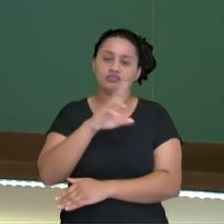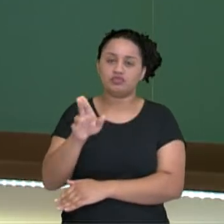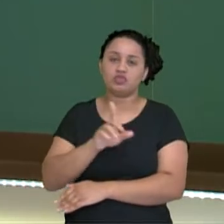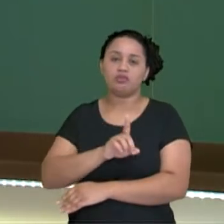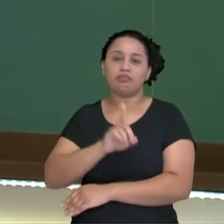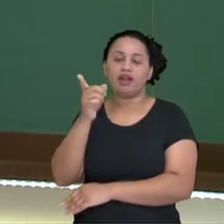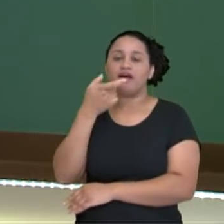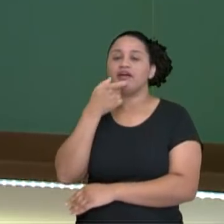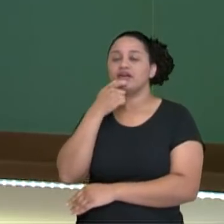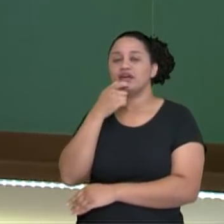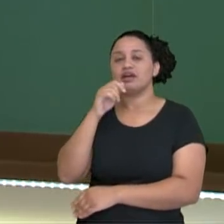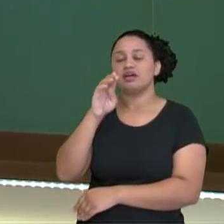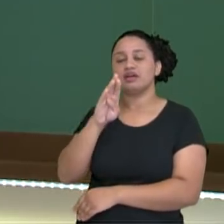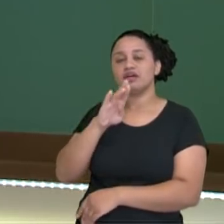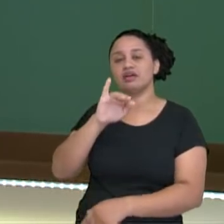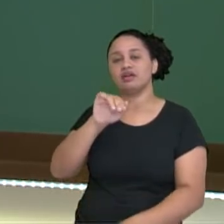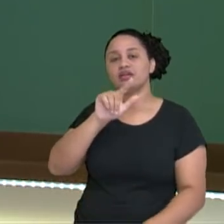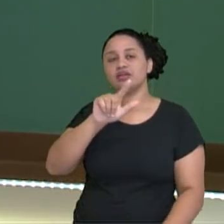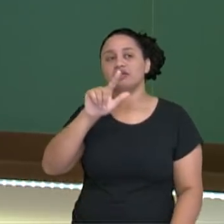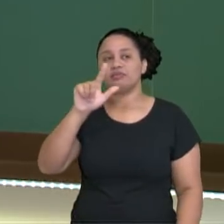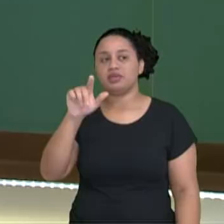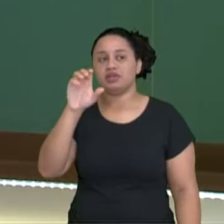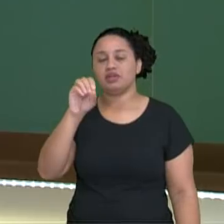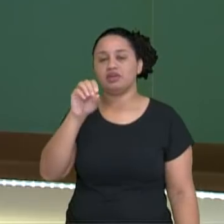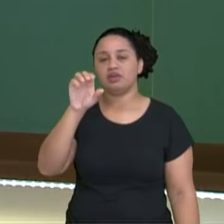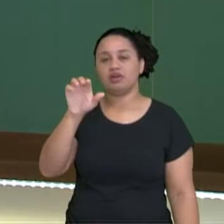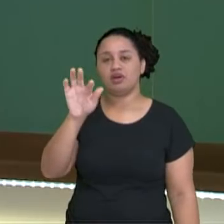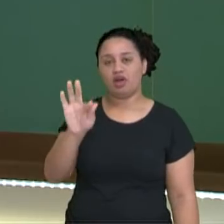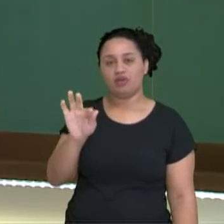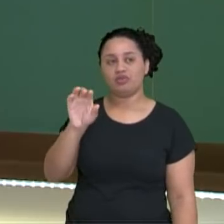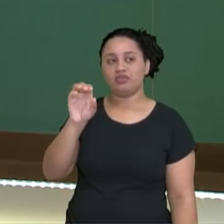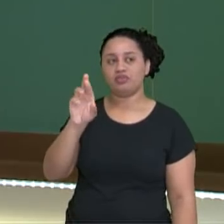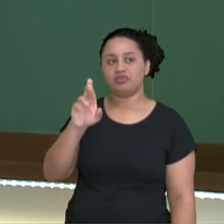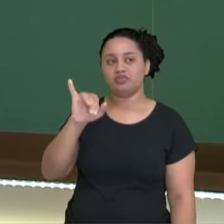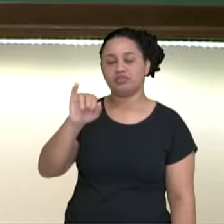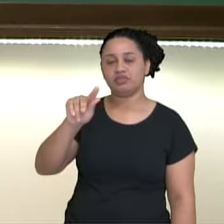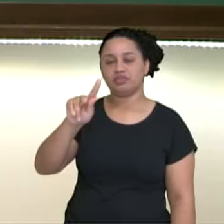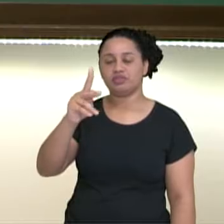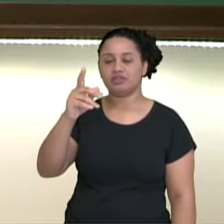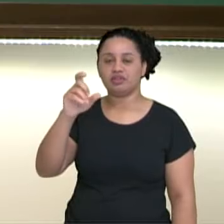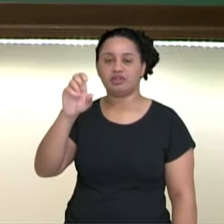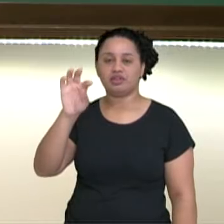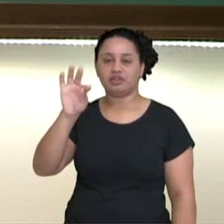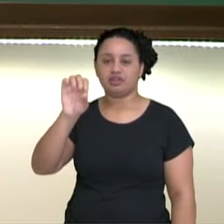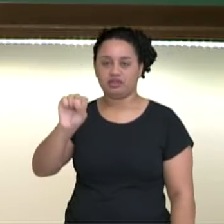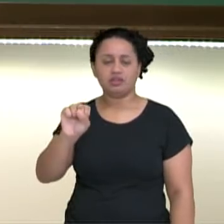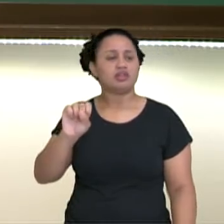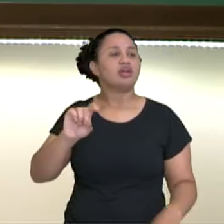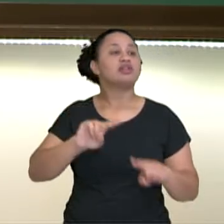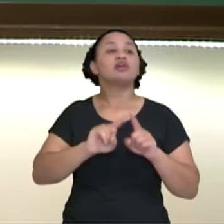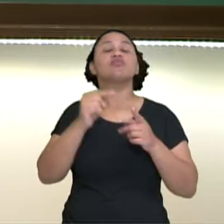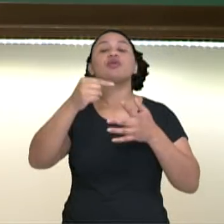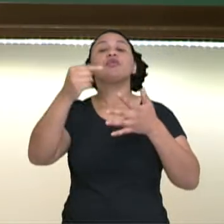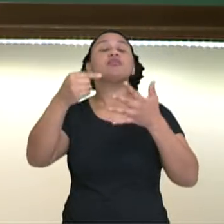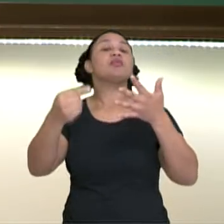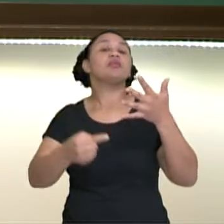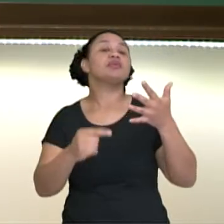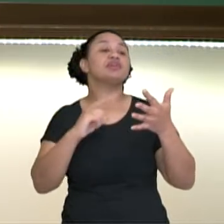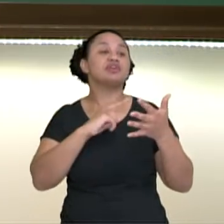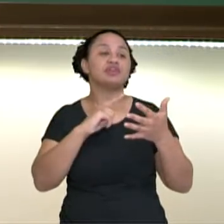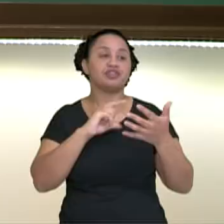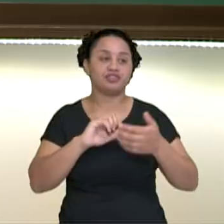na Inglaterra de Bill of Rights. Bom, quais eram as premissas dessa Declaração de